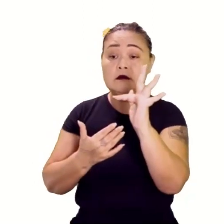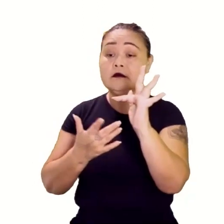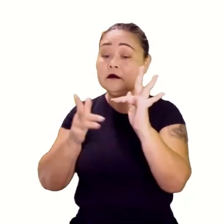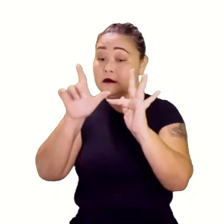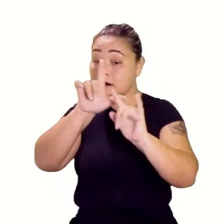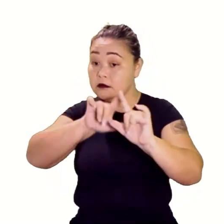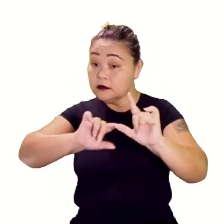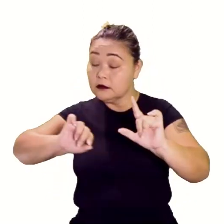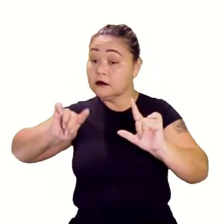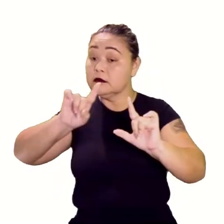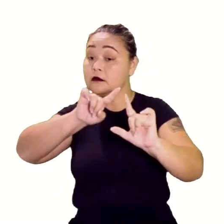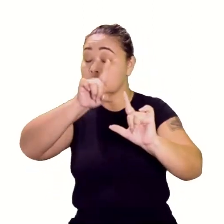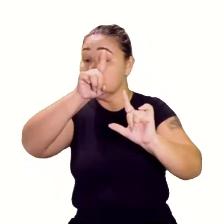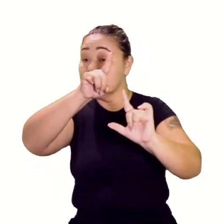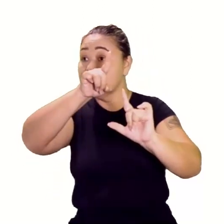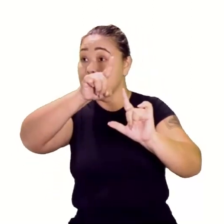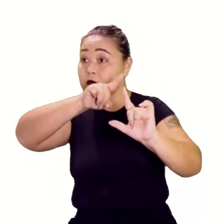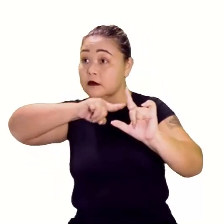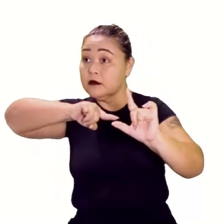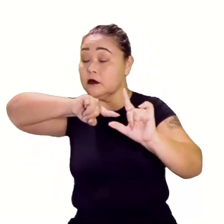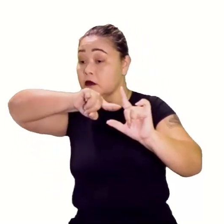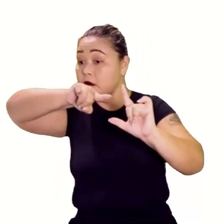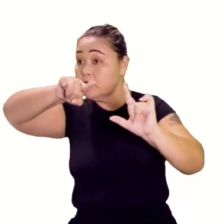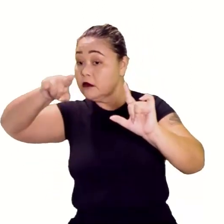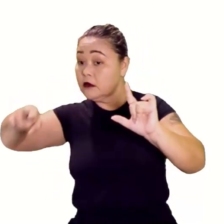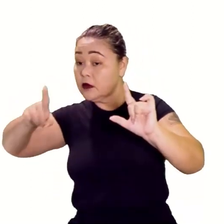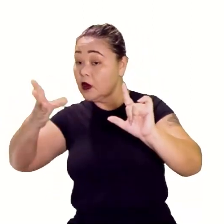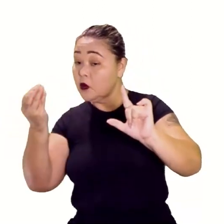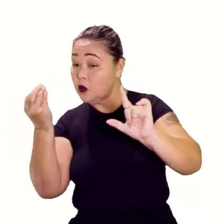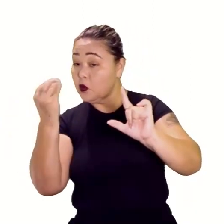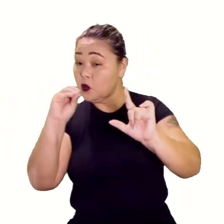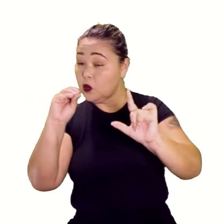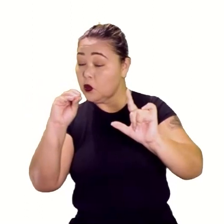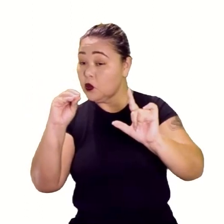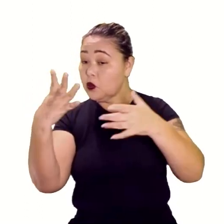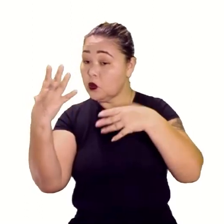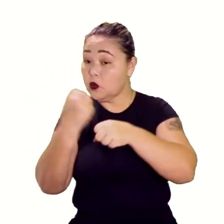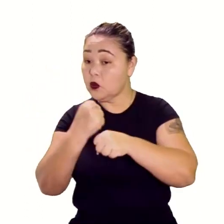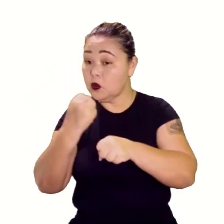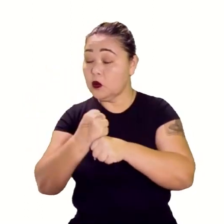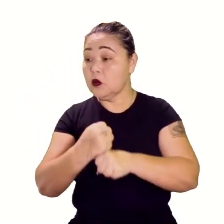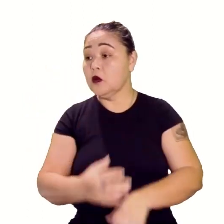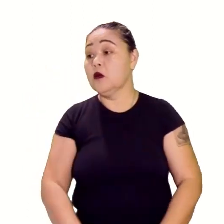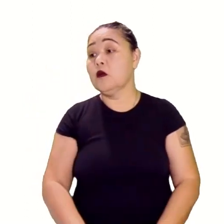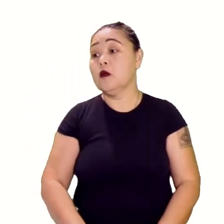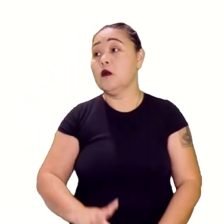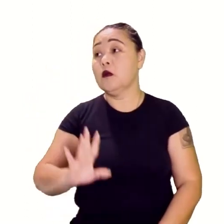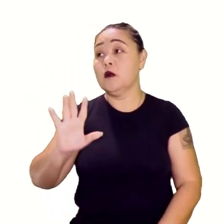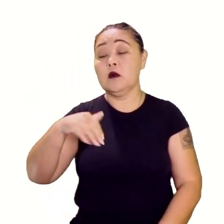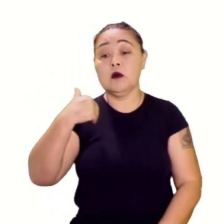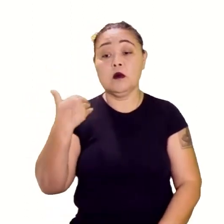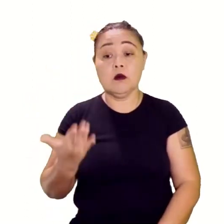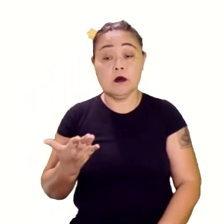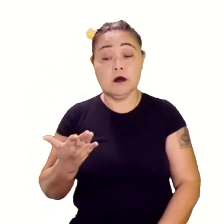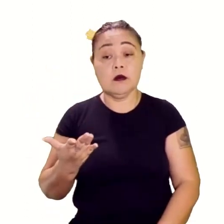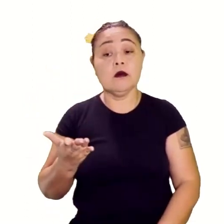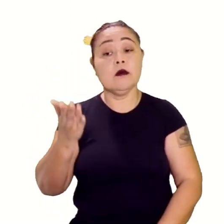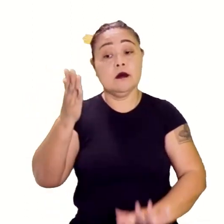logarítmica crescente, eu jogo o domínio, que eu calculo normalmente. Quando ela